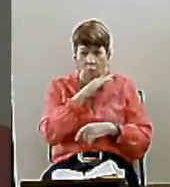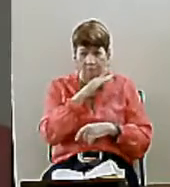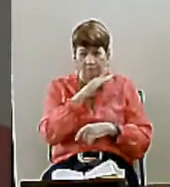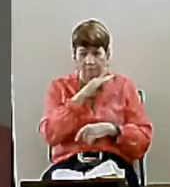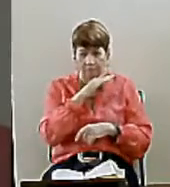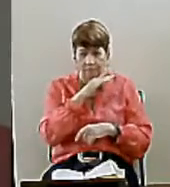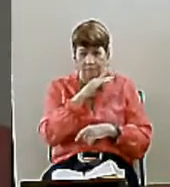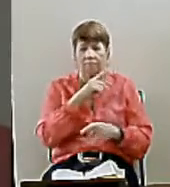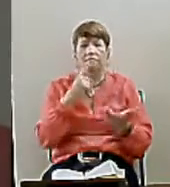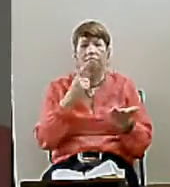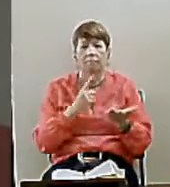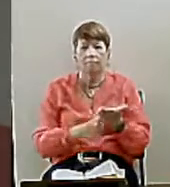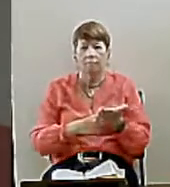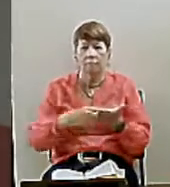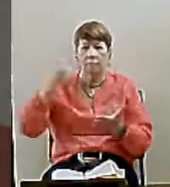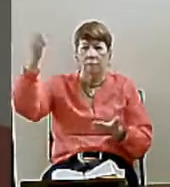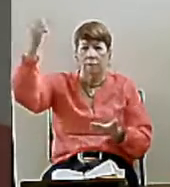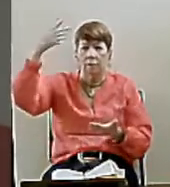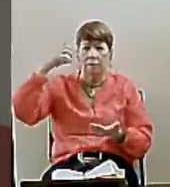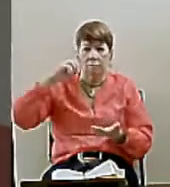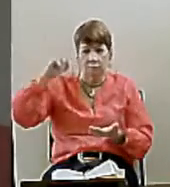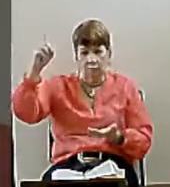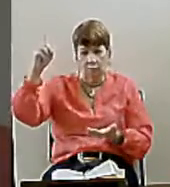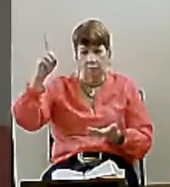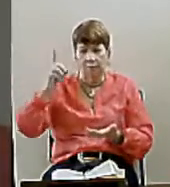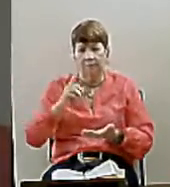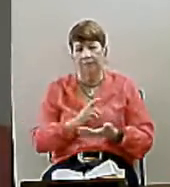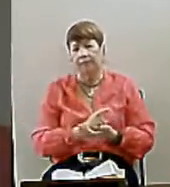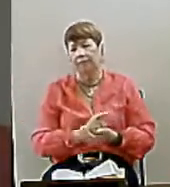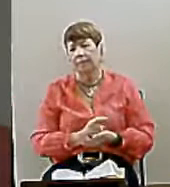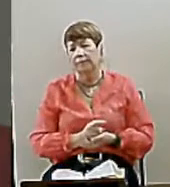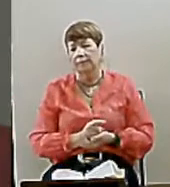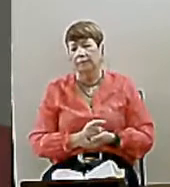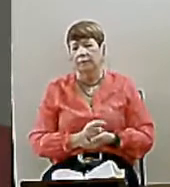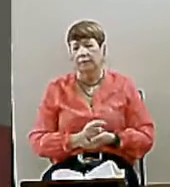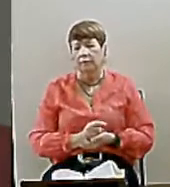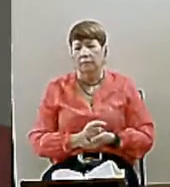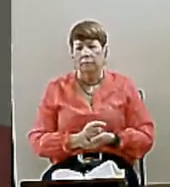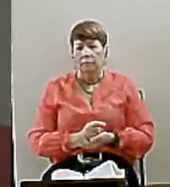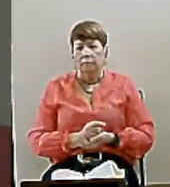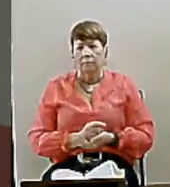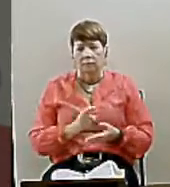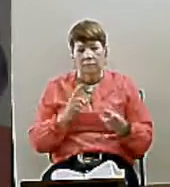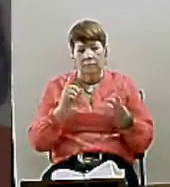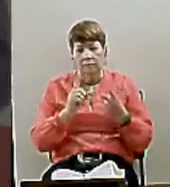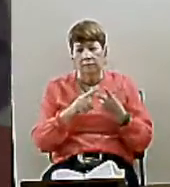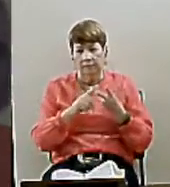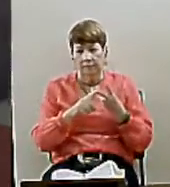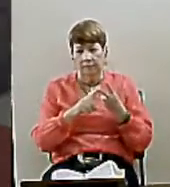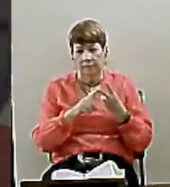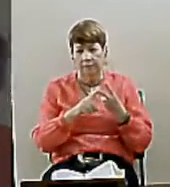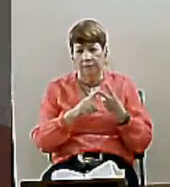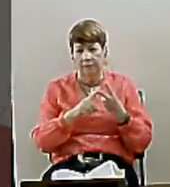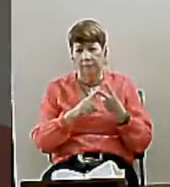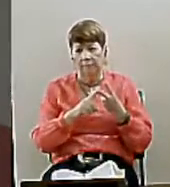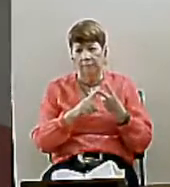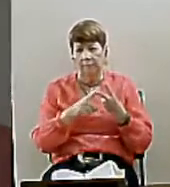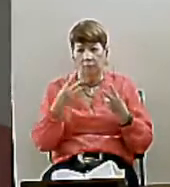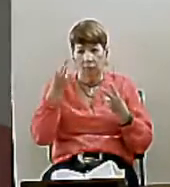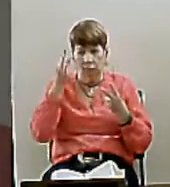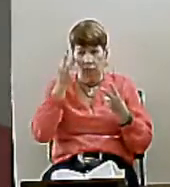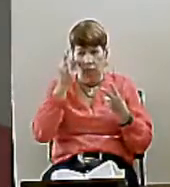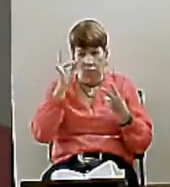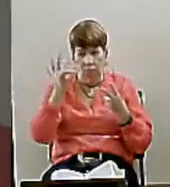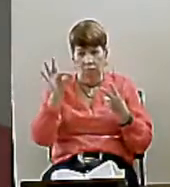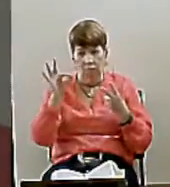de acordo com a graça que transmita a graça de Deus segundo a expressão que eu quero chamar a atenção